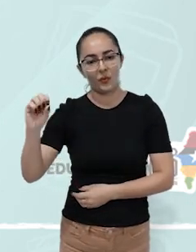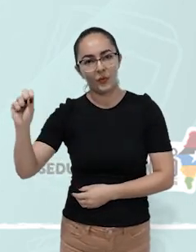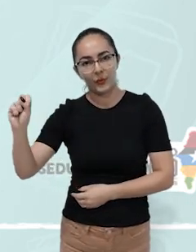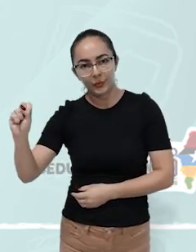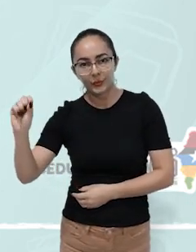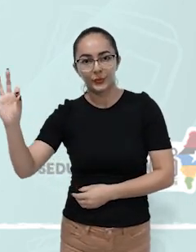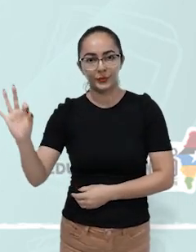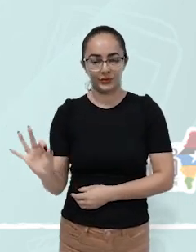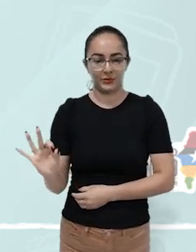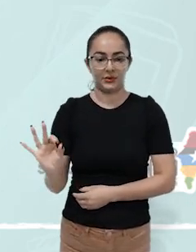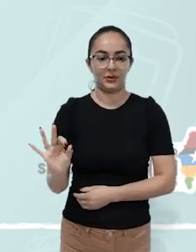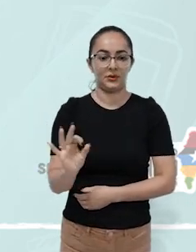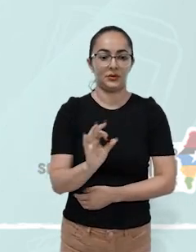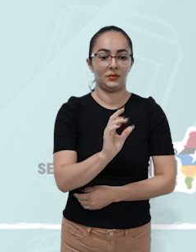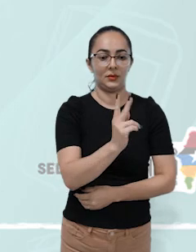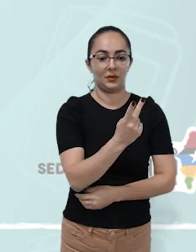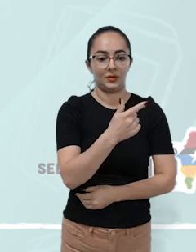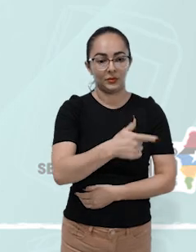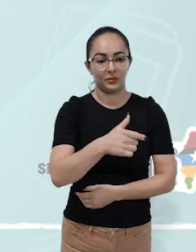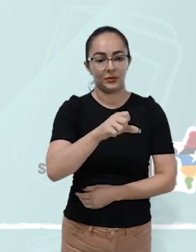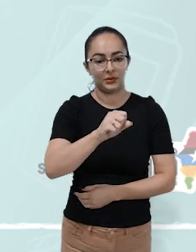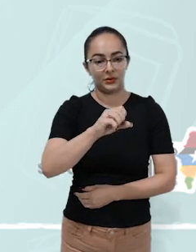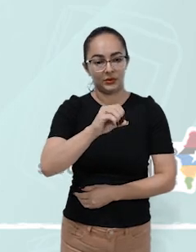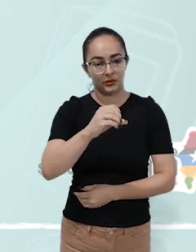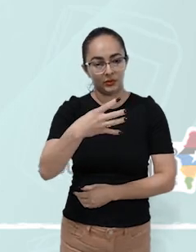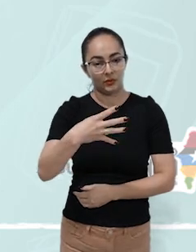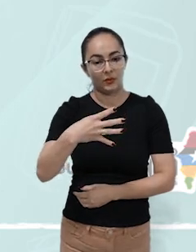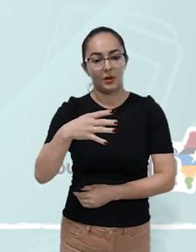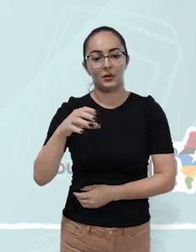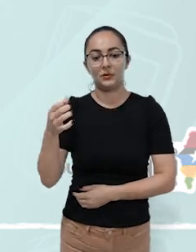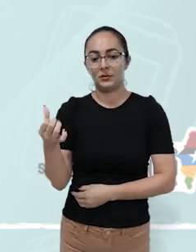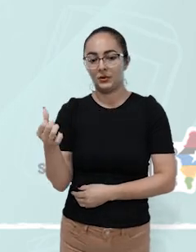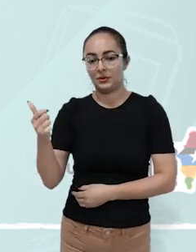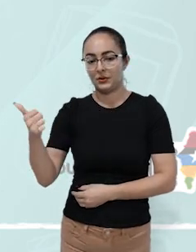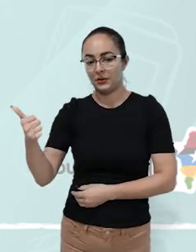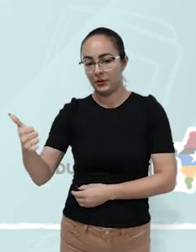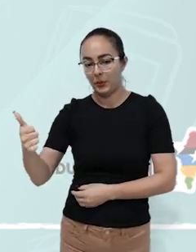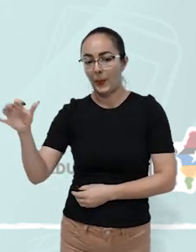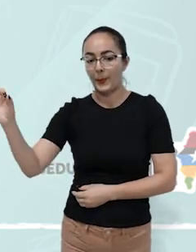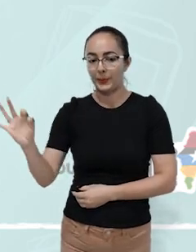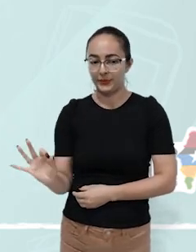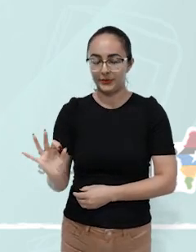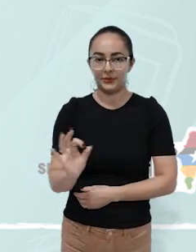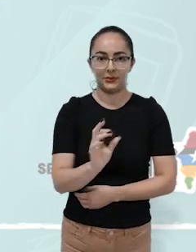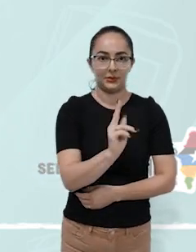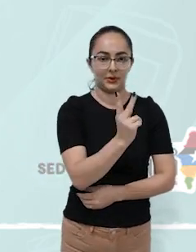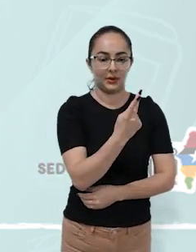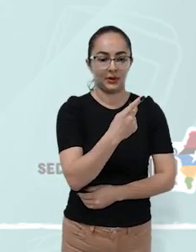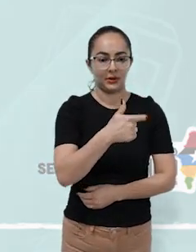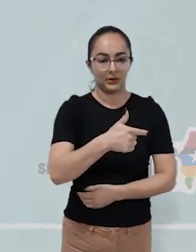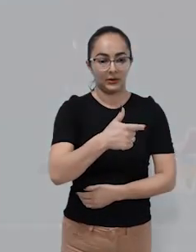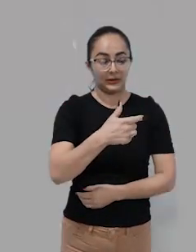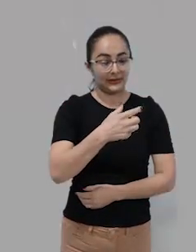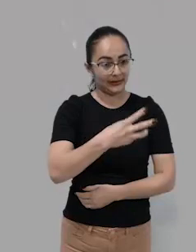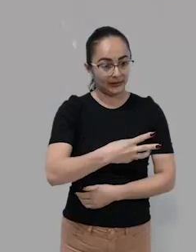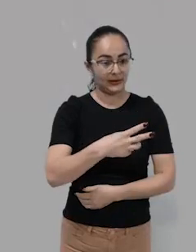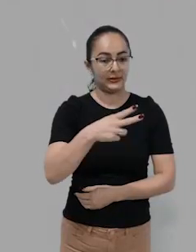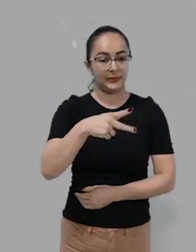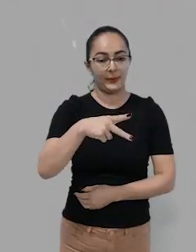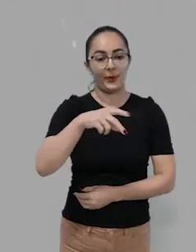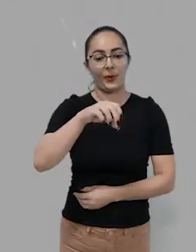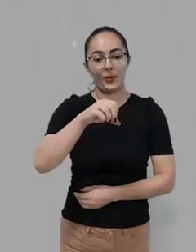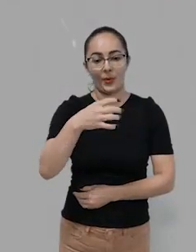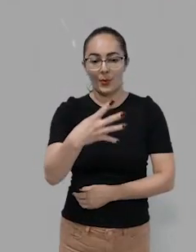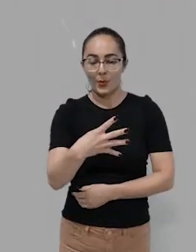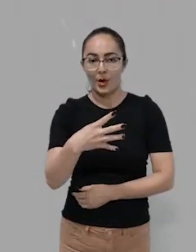0,008%. H2SO4, 61%. O H3PO4, 27%. Então, nós temos